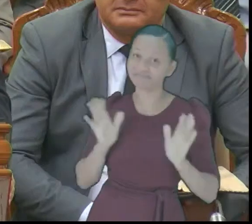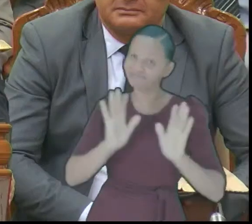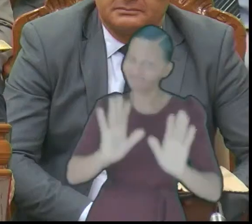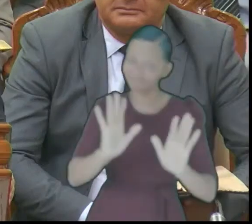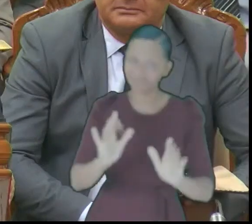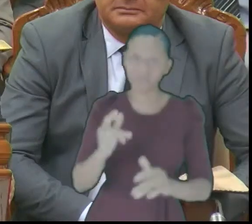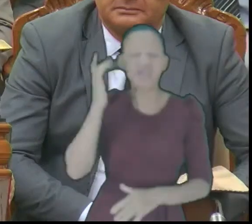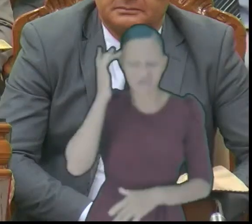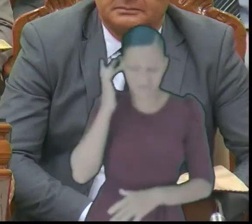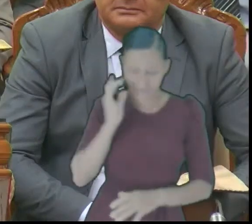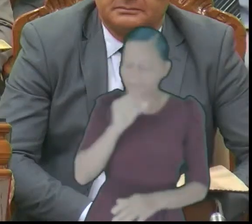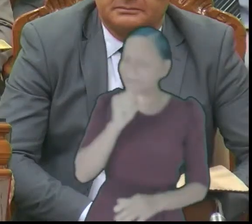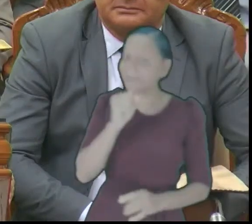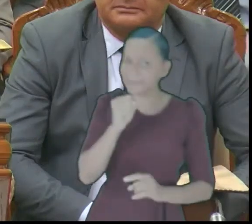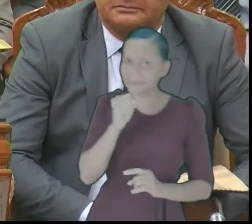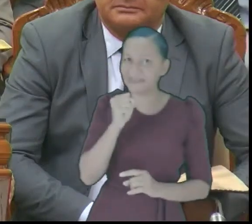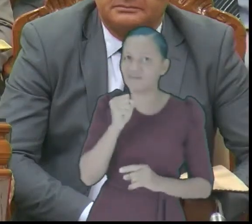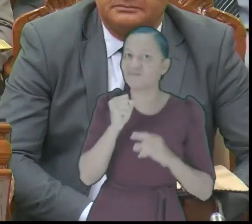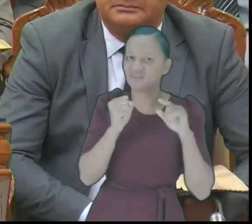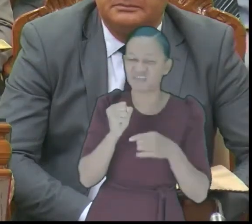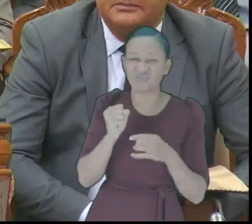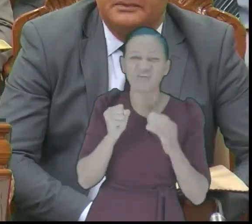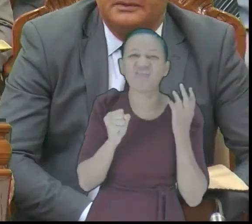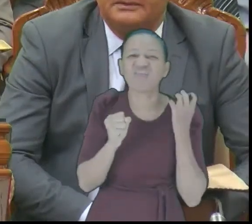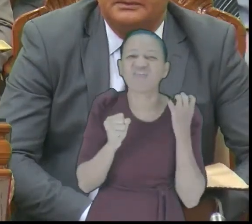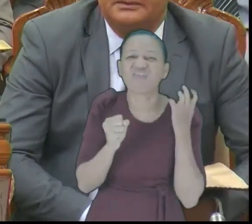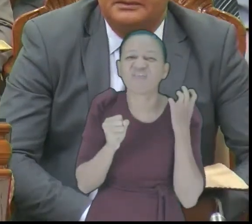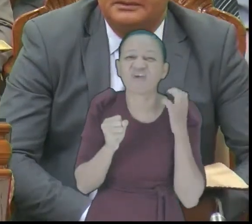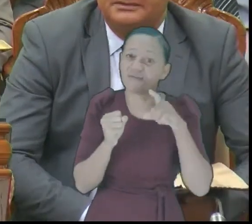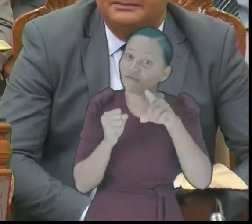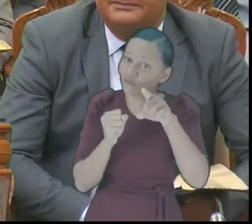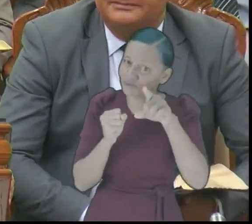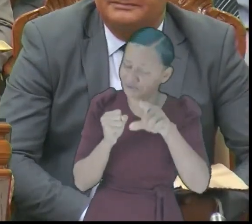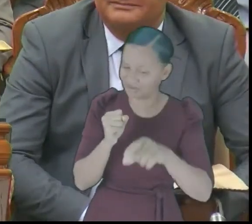não, acho que é o microfone. O fanhoso é você, glória a Jesus.